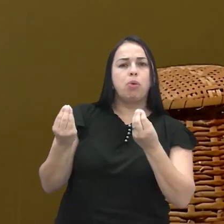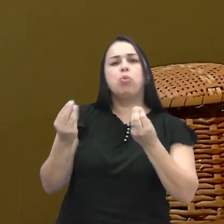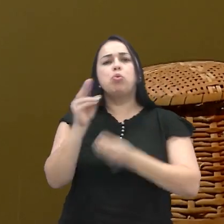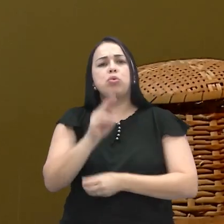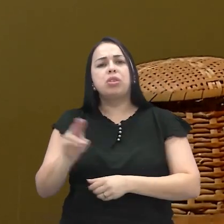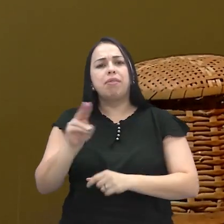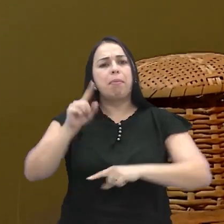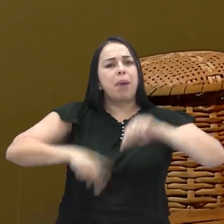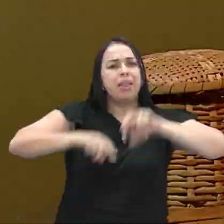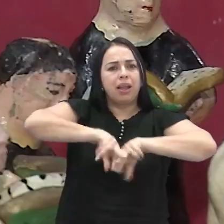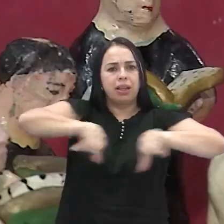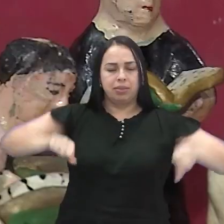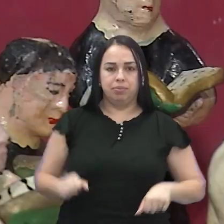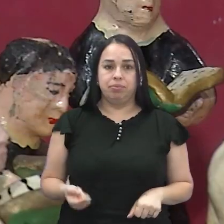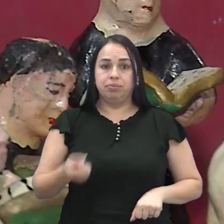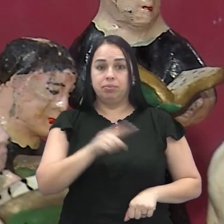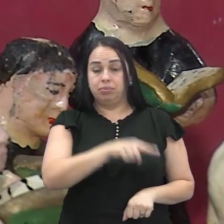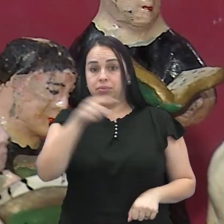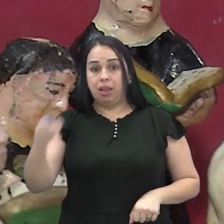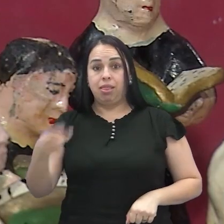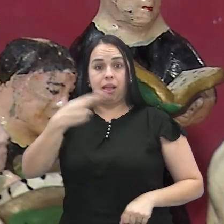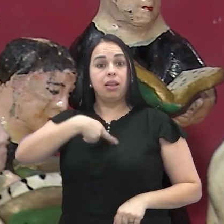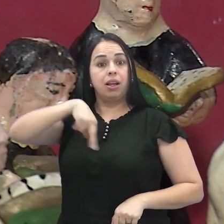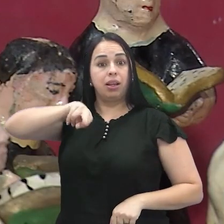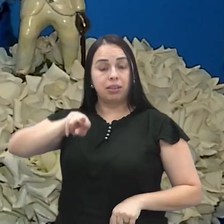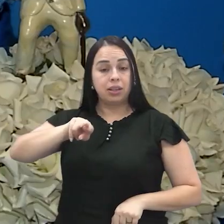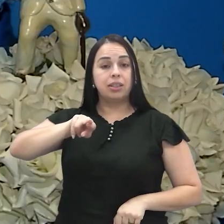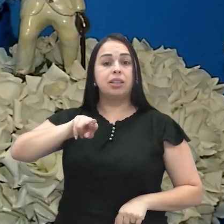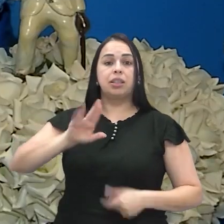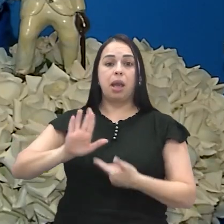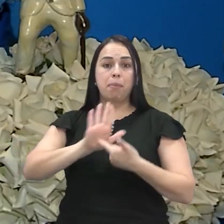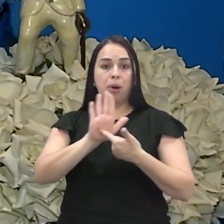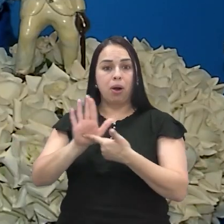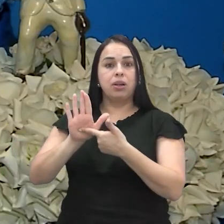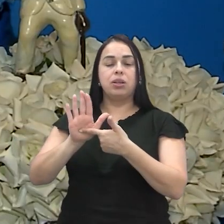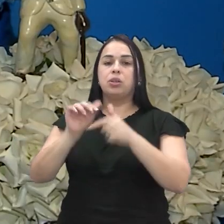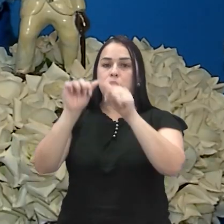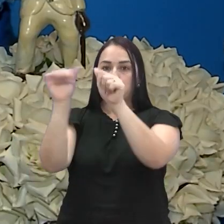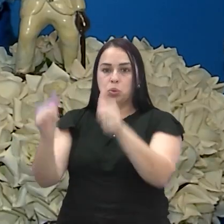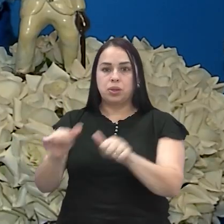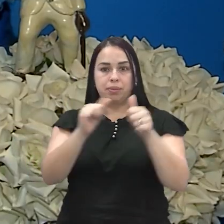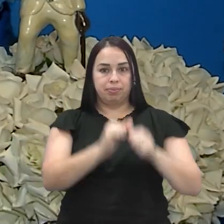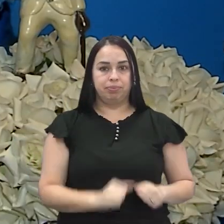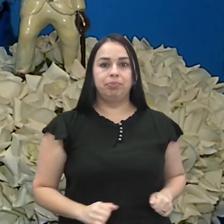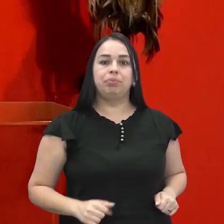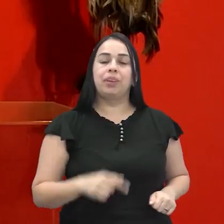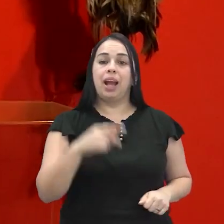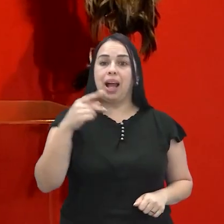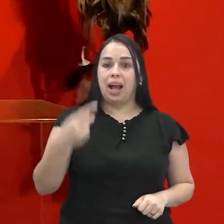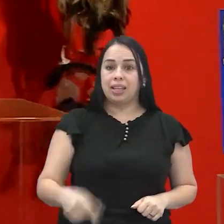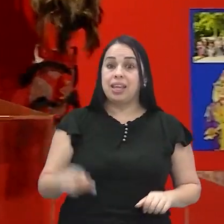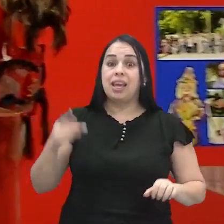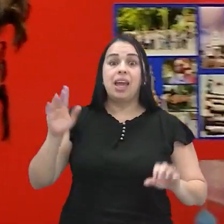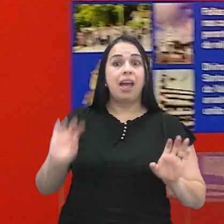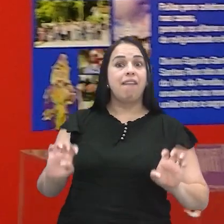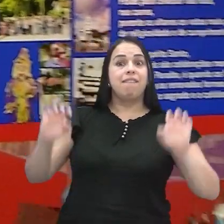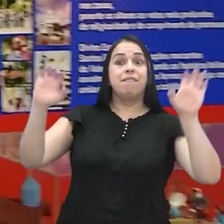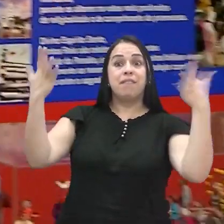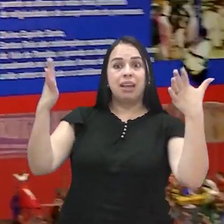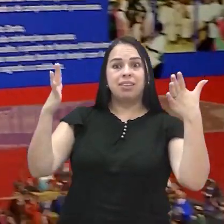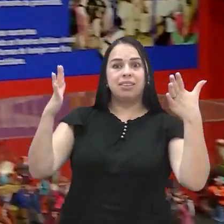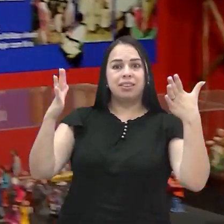usadas através dos anos. Já aqui o foco é a diversidade da fé demonstrada através dos santos. Essa daqui é a